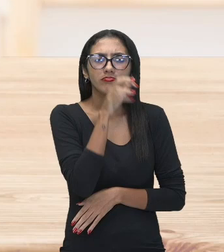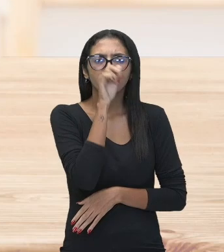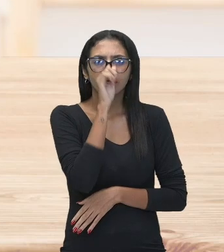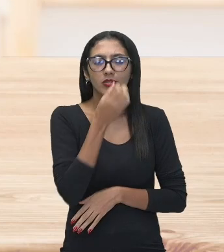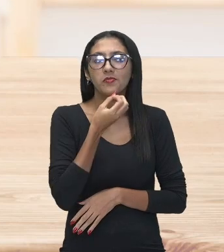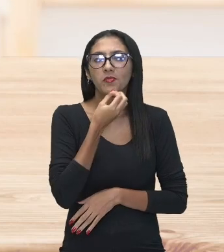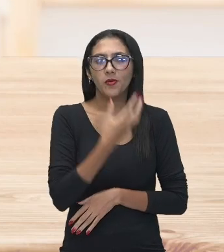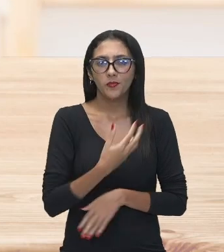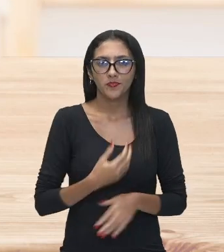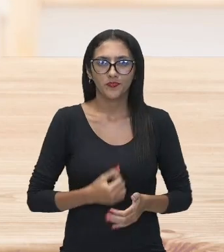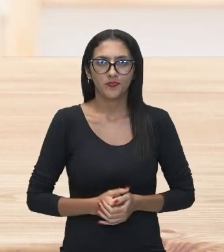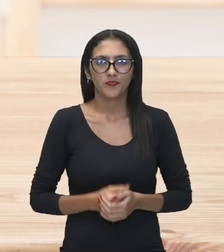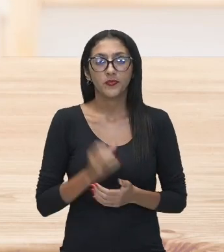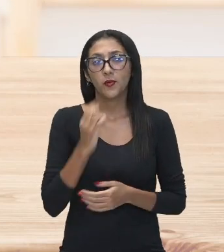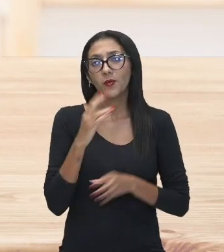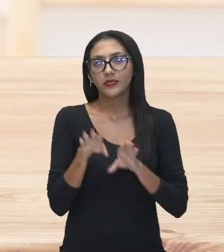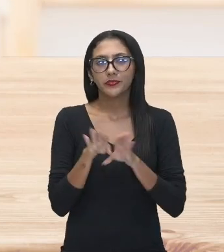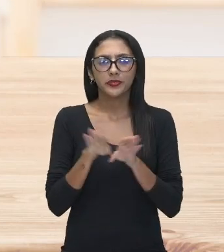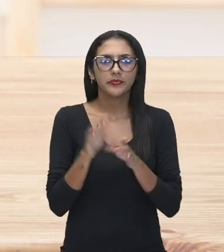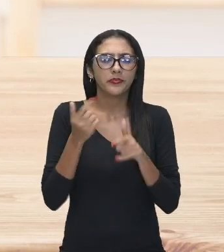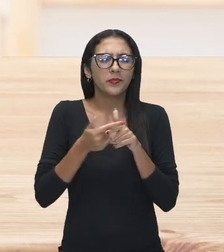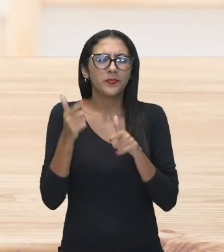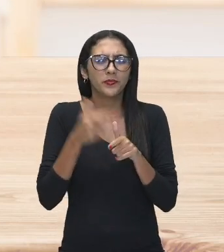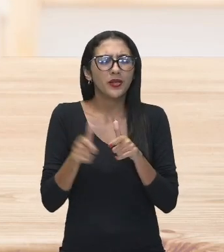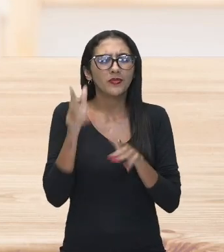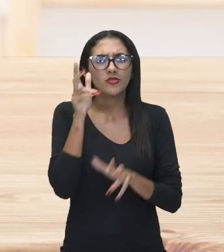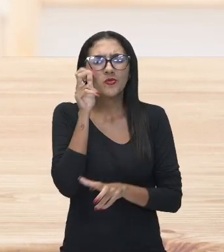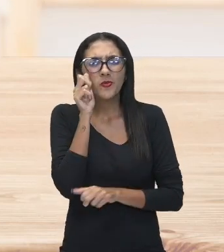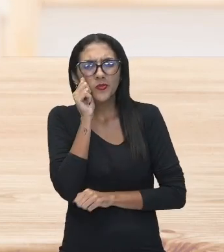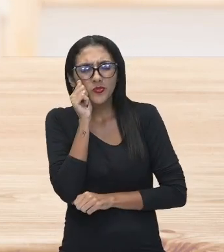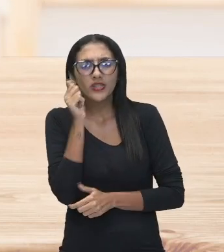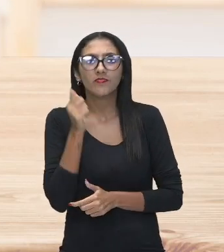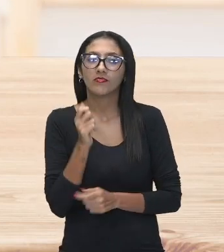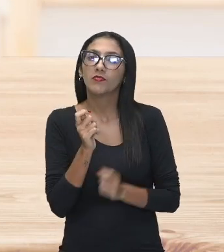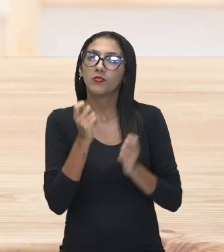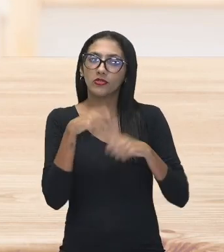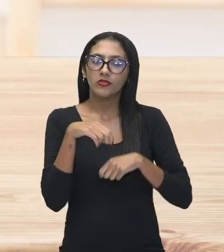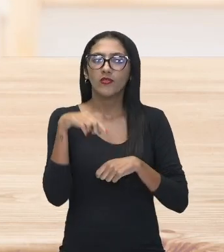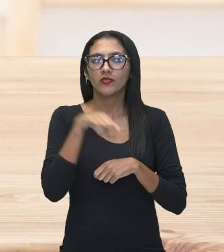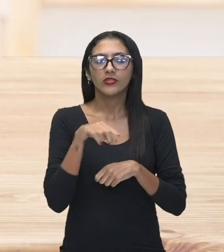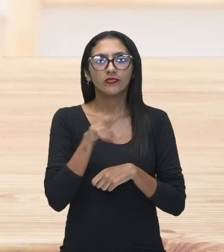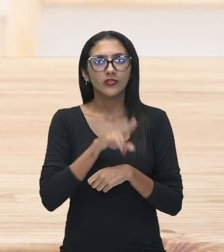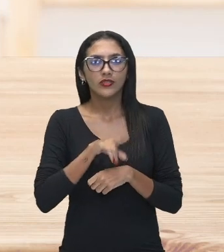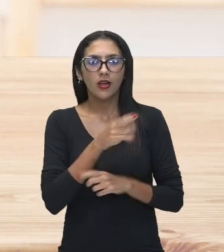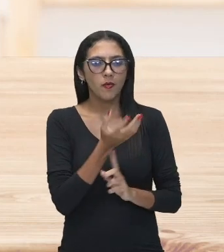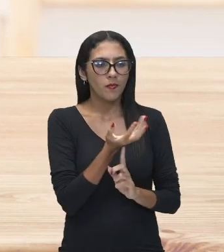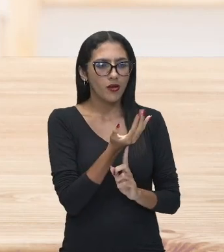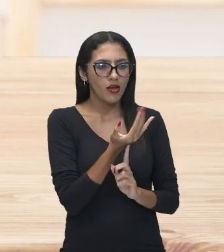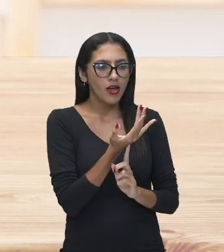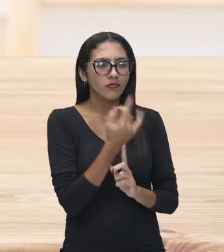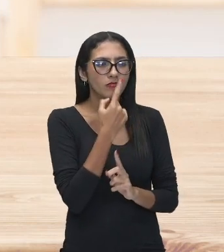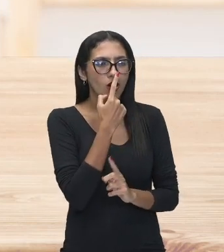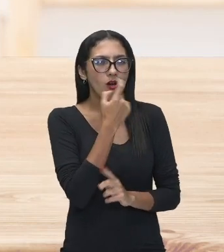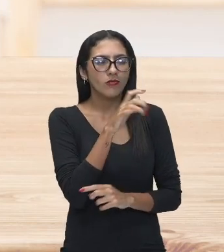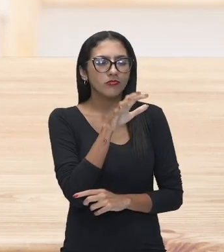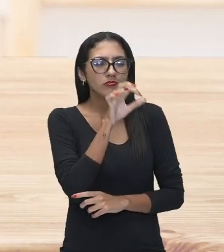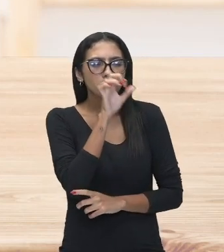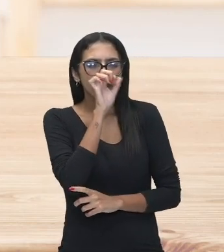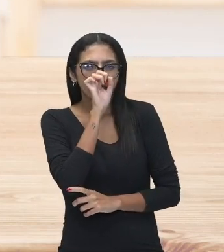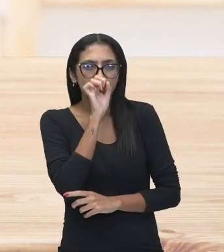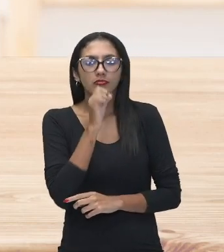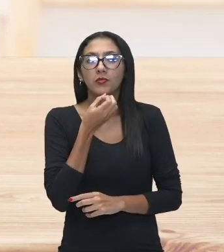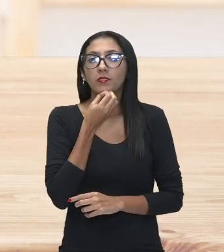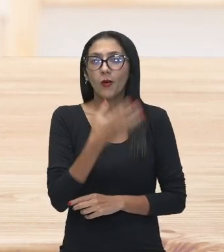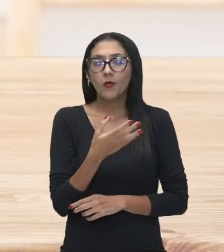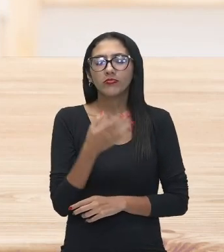bem-estar. Ou se você está com insônia, coloca lá que você vai conseguir dormir com um pouquinho mais de facilidade do